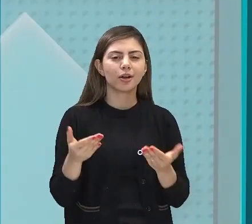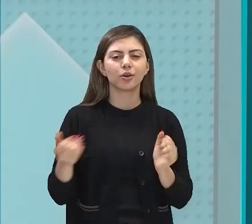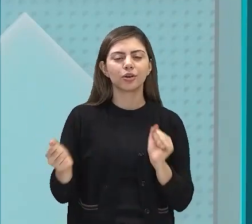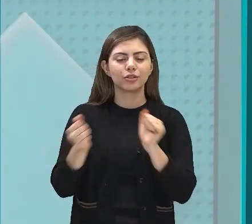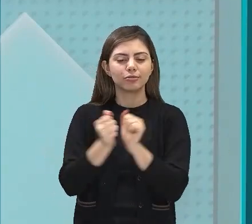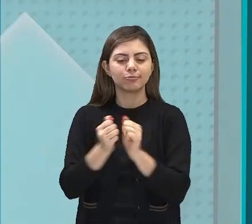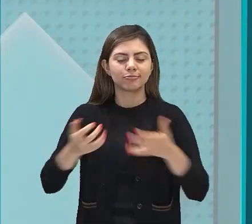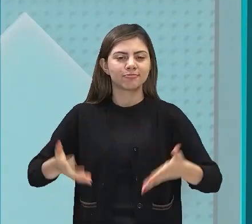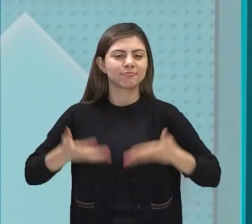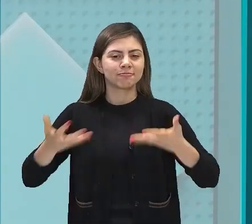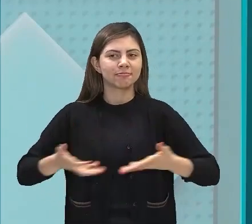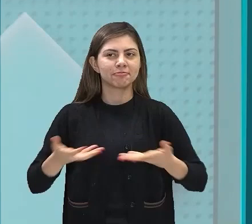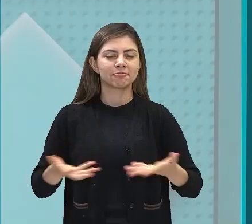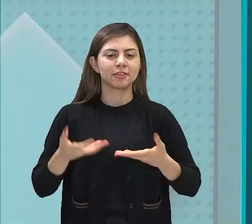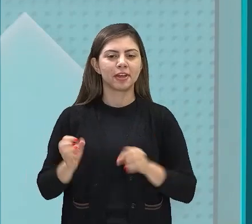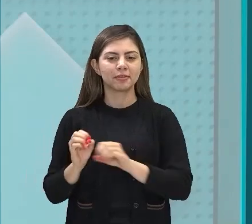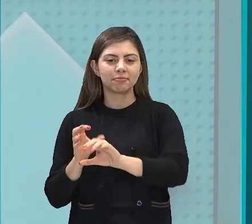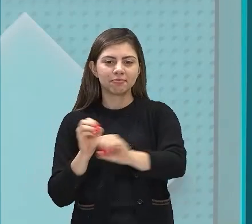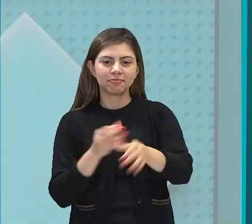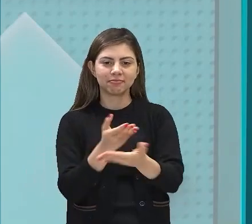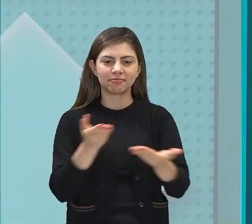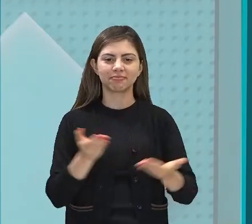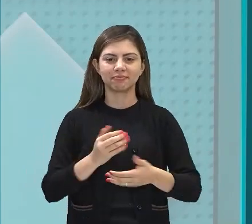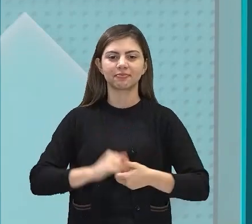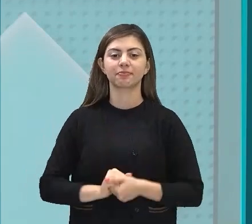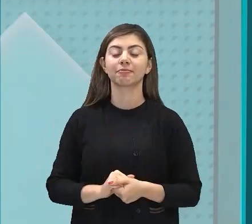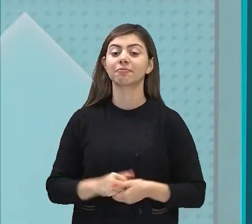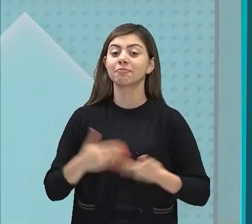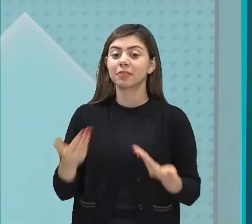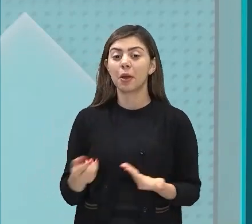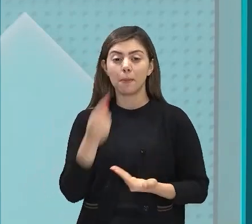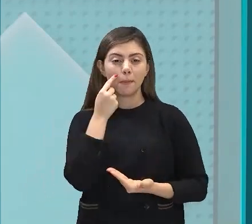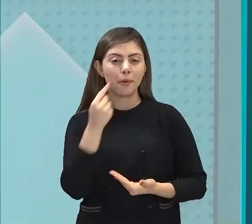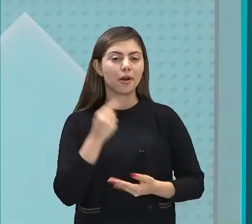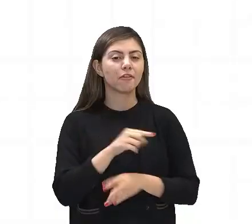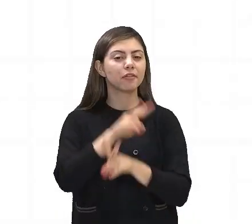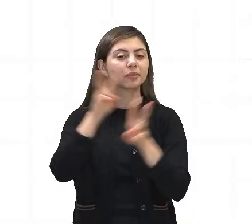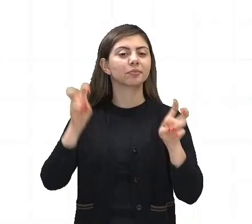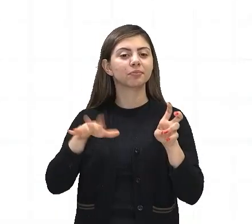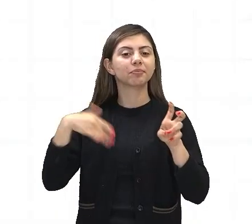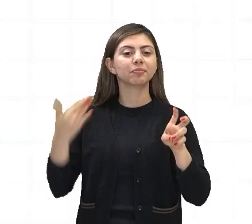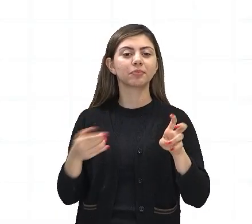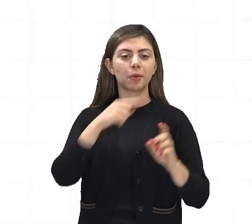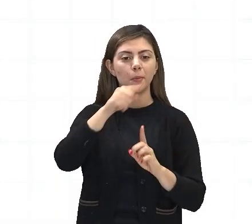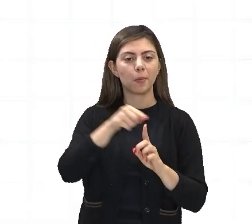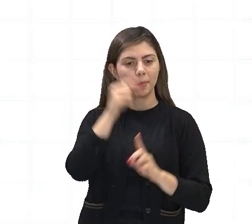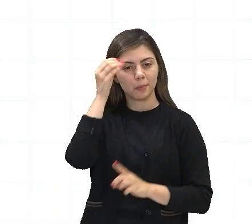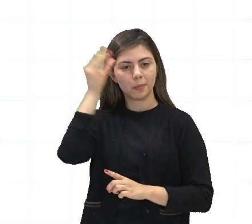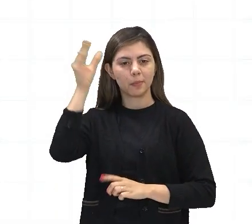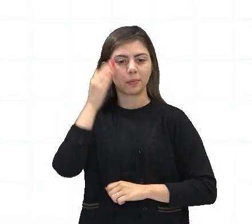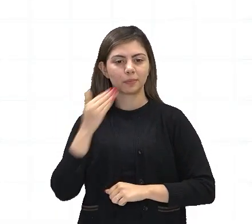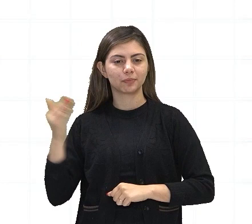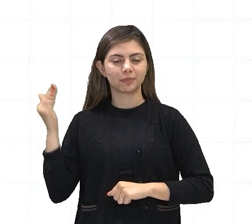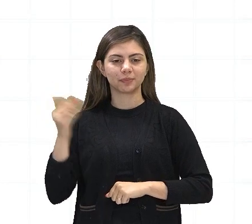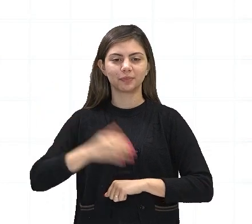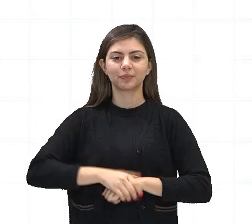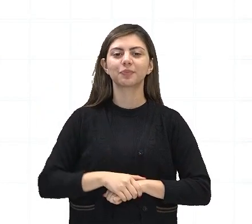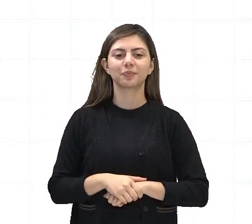muito grande essa experiência de aprendizagem. Vamos conhecer o objeto de conhecimento da nossa aula. Vamos